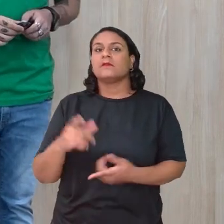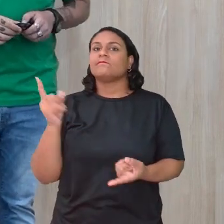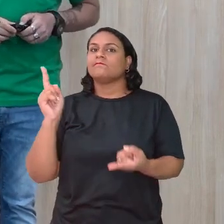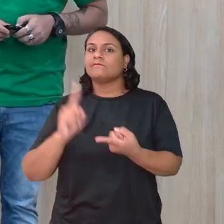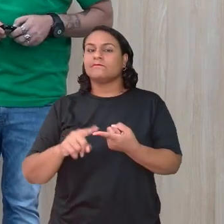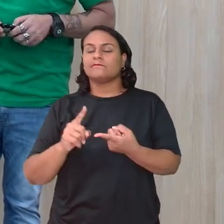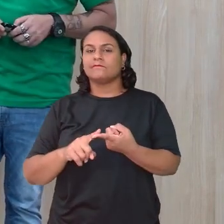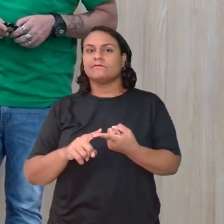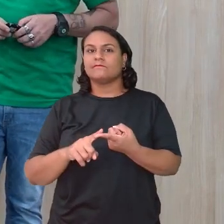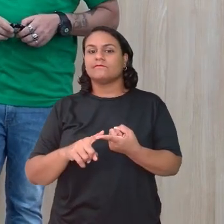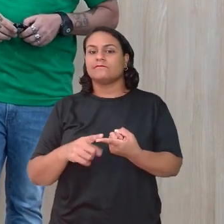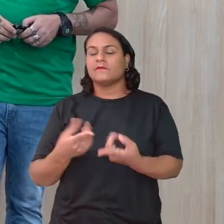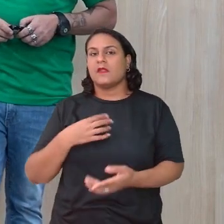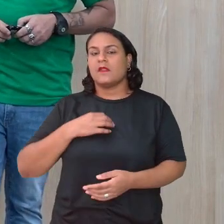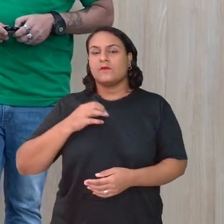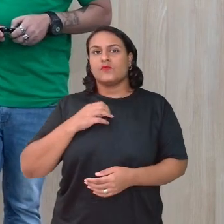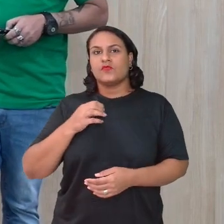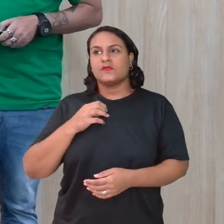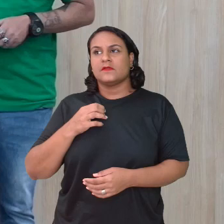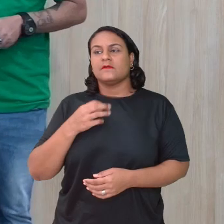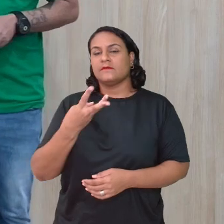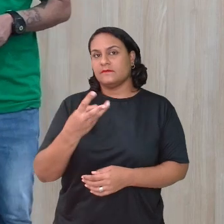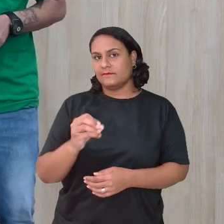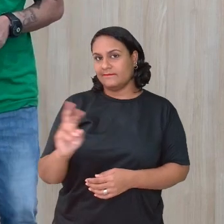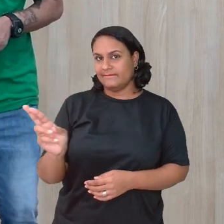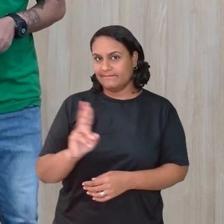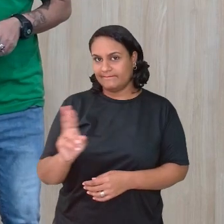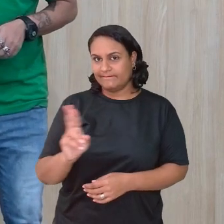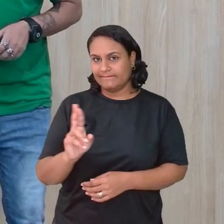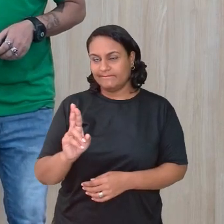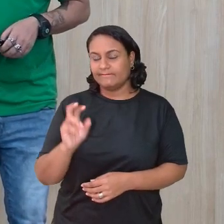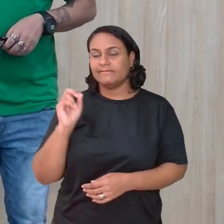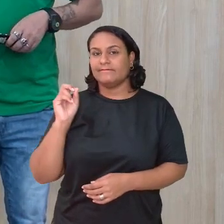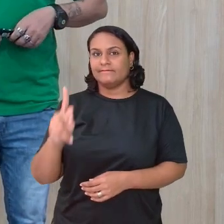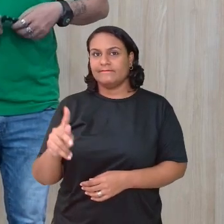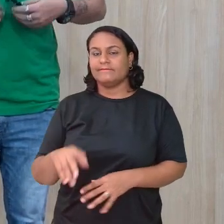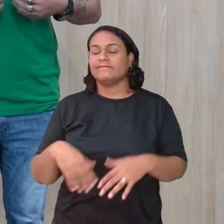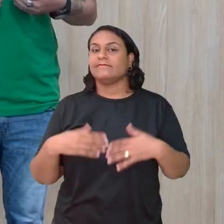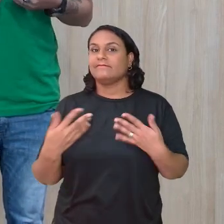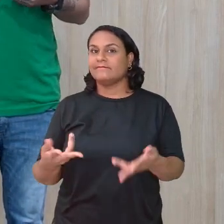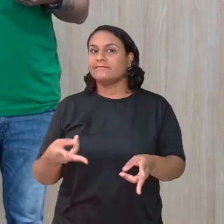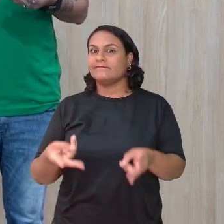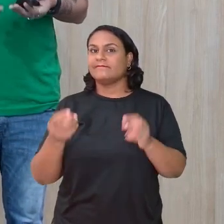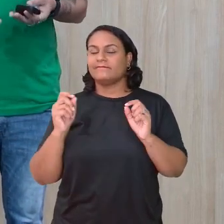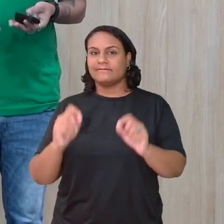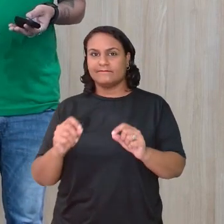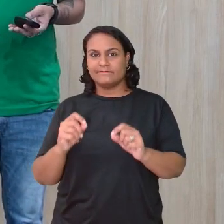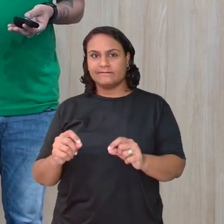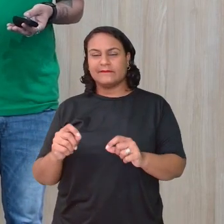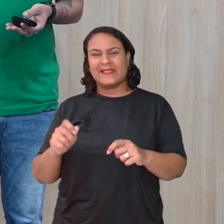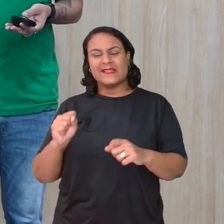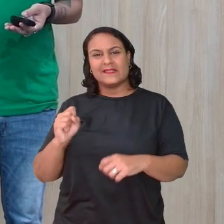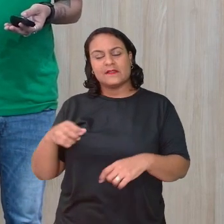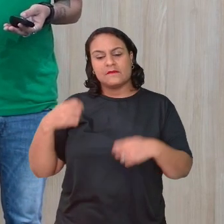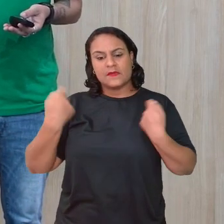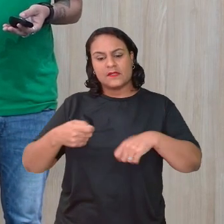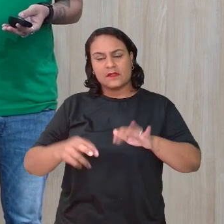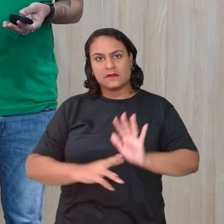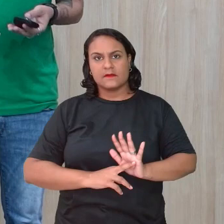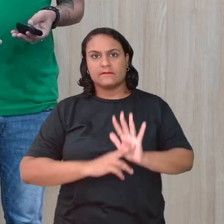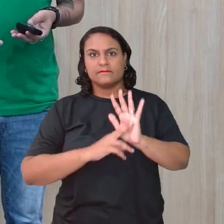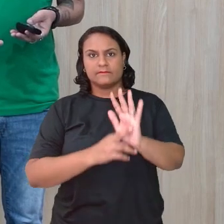favoráveis para as blusas de R$30, ok? Então, percebe que se eu precisasse